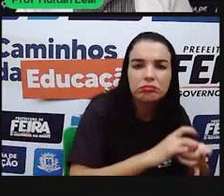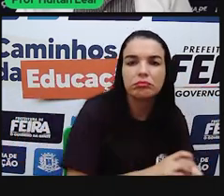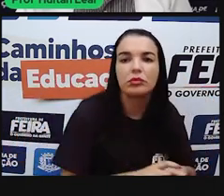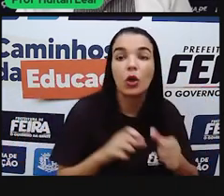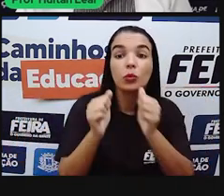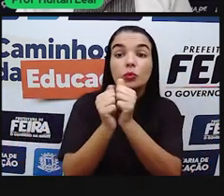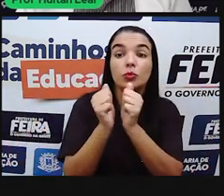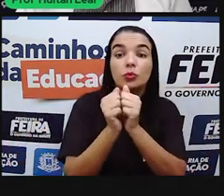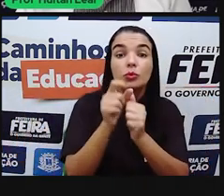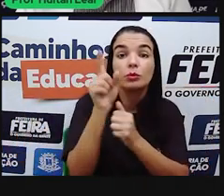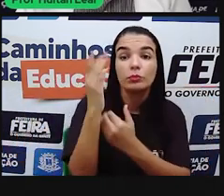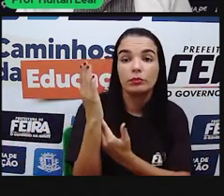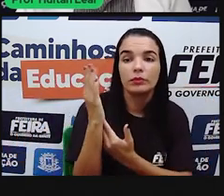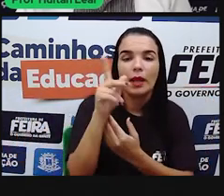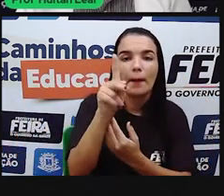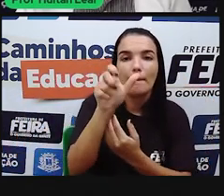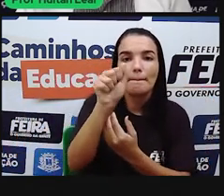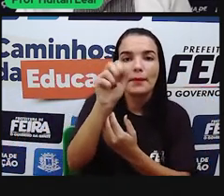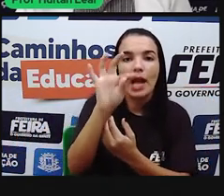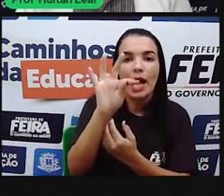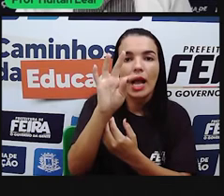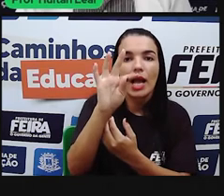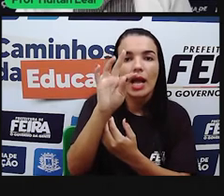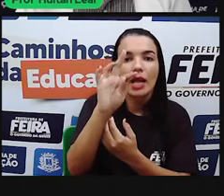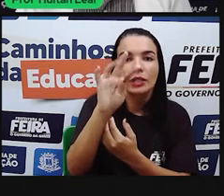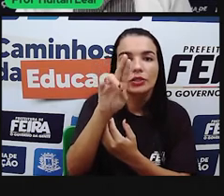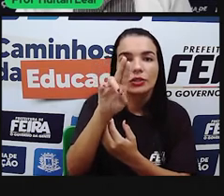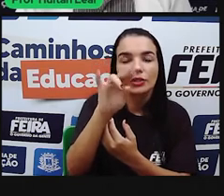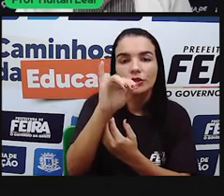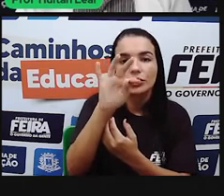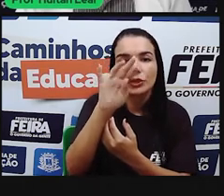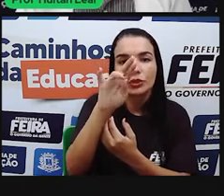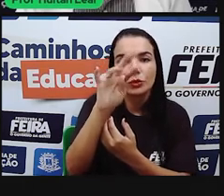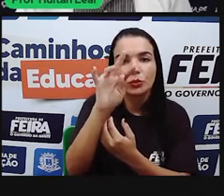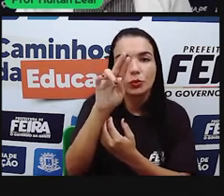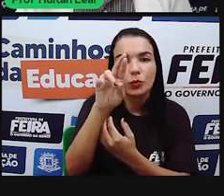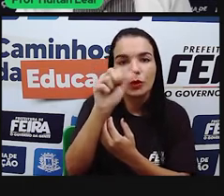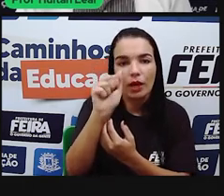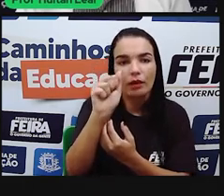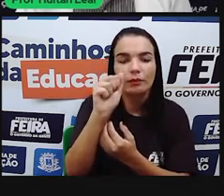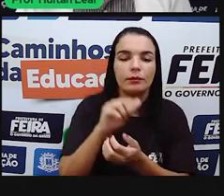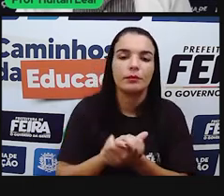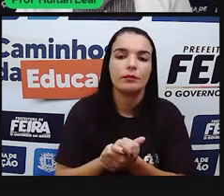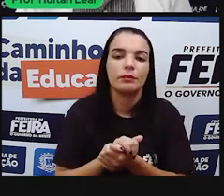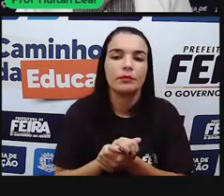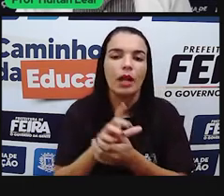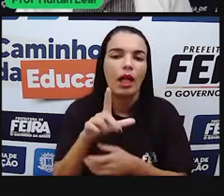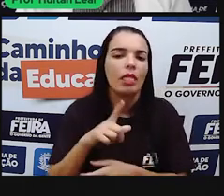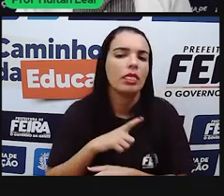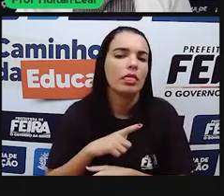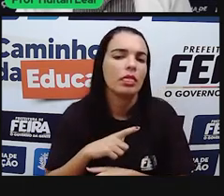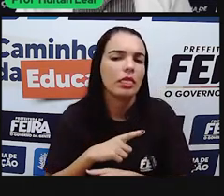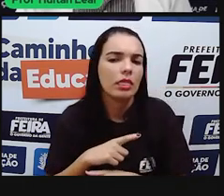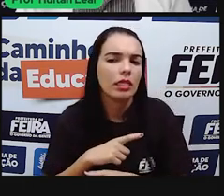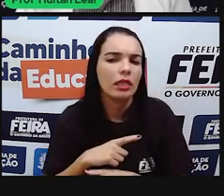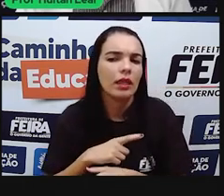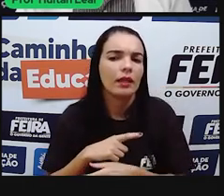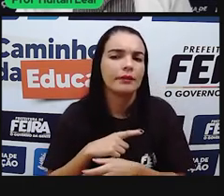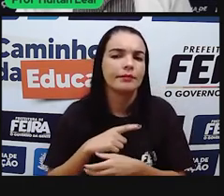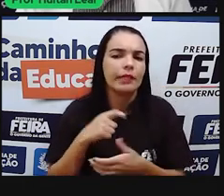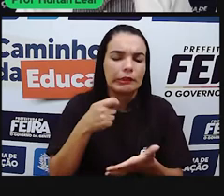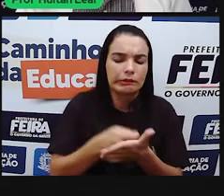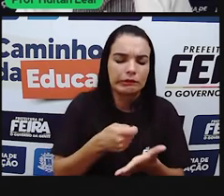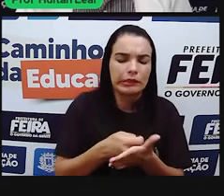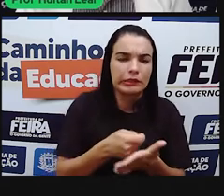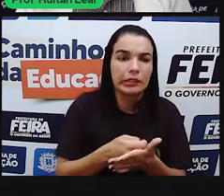cima o desenho da partitura. A foto da partitura. Exige-se mais do cantor,